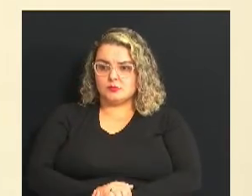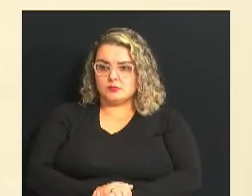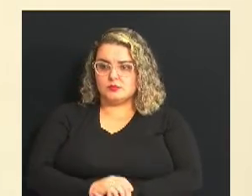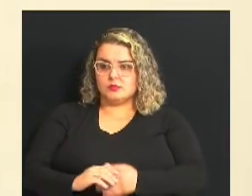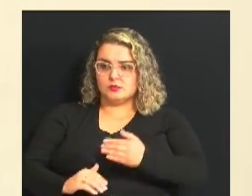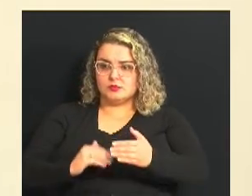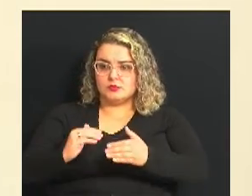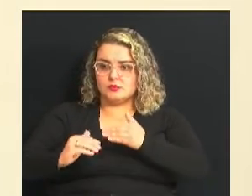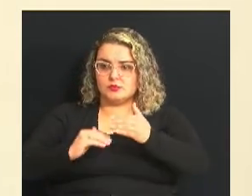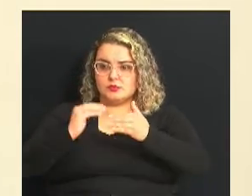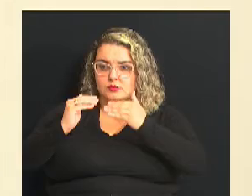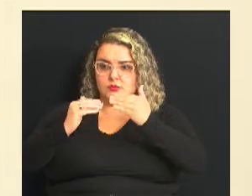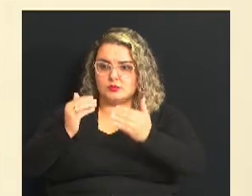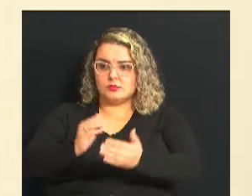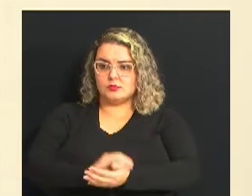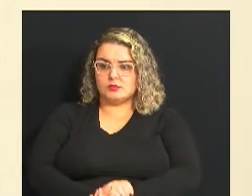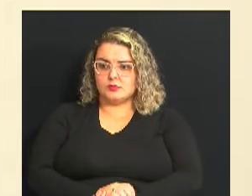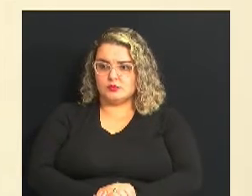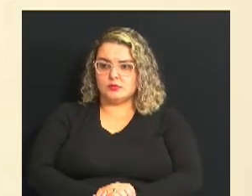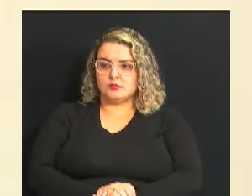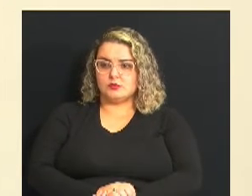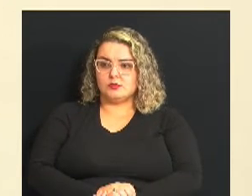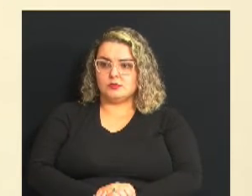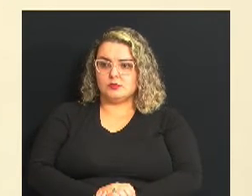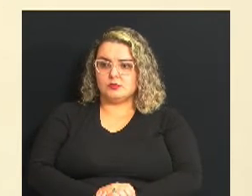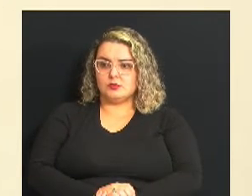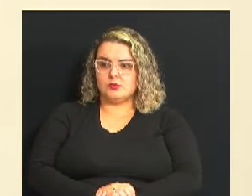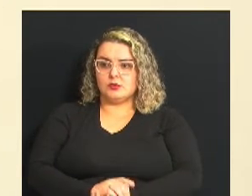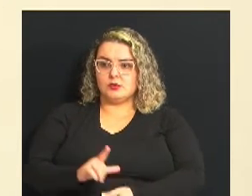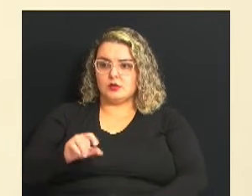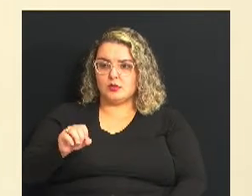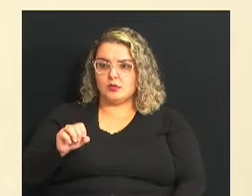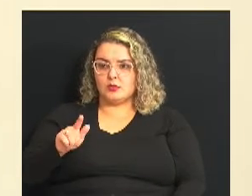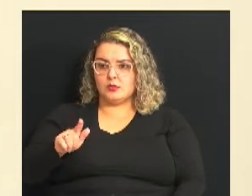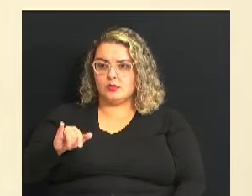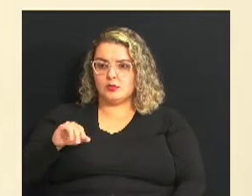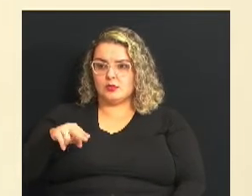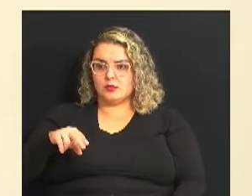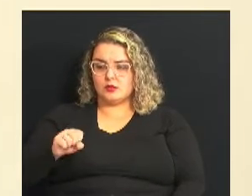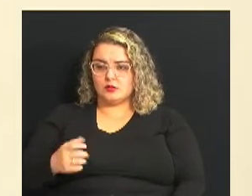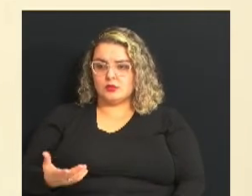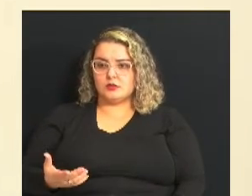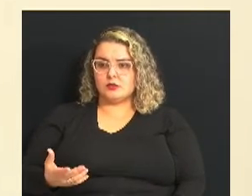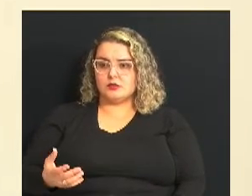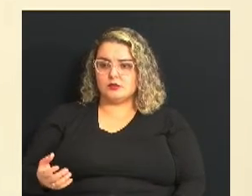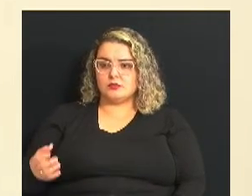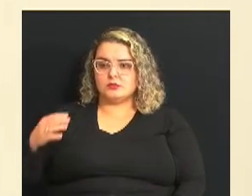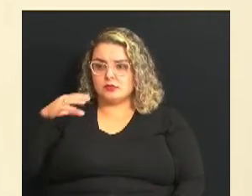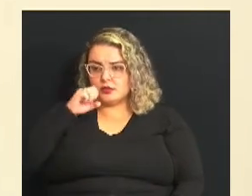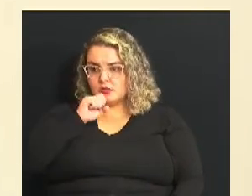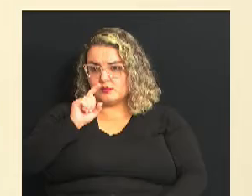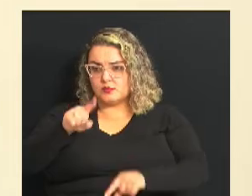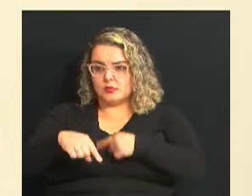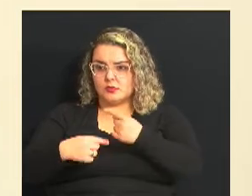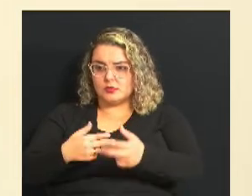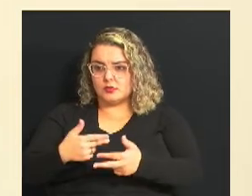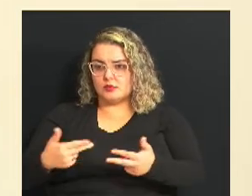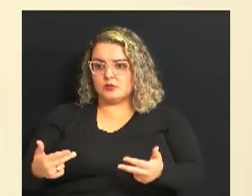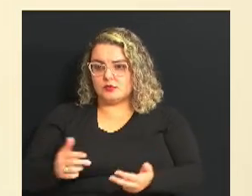evoluindo ele, plugins até para comunicação instantânea e outras funções ali